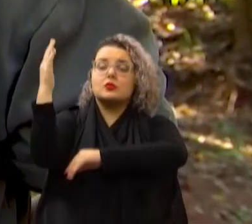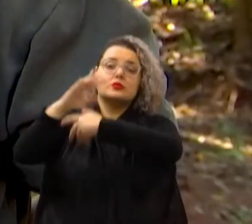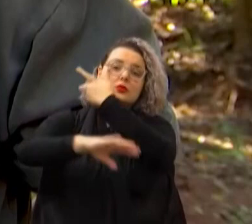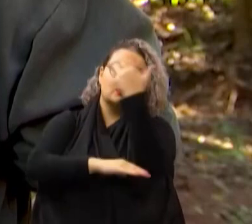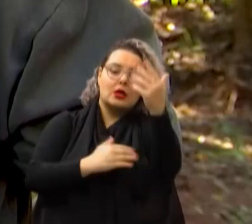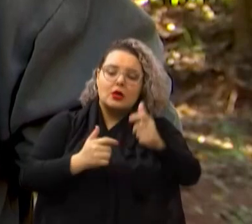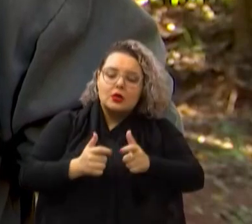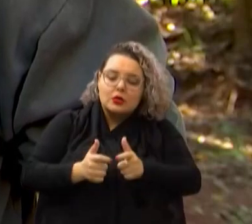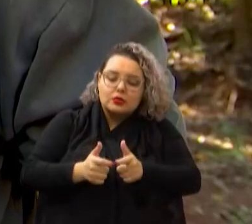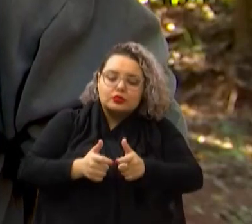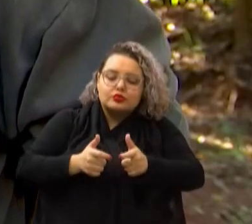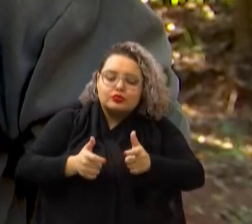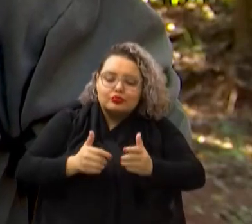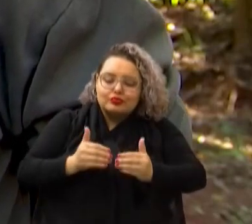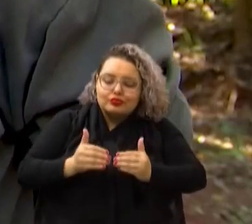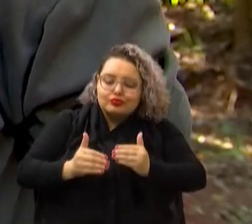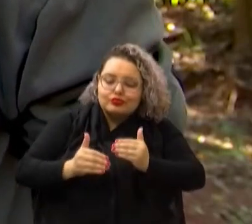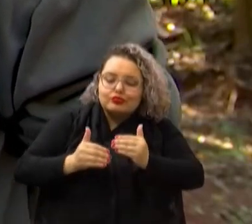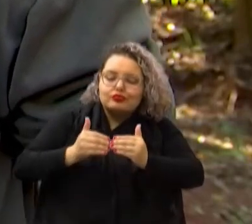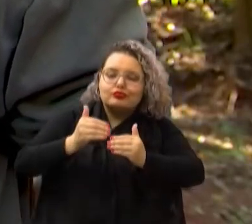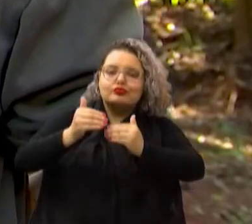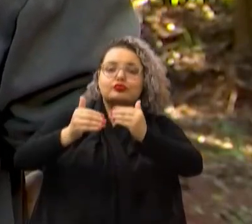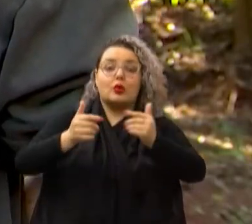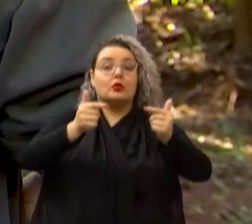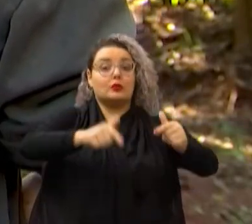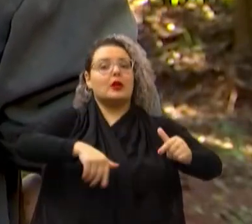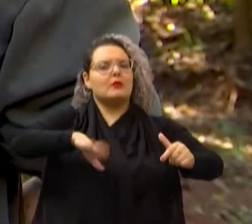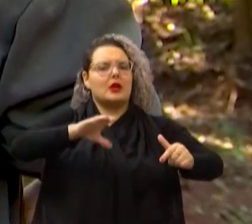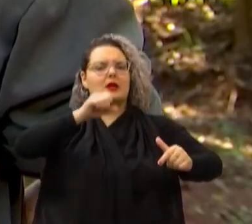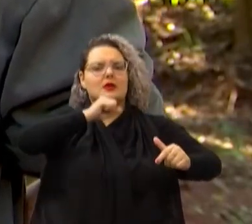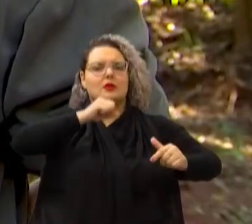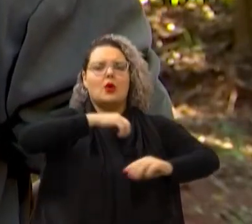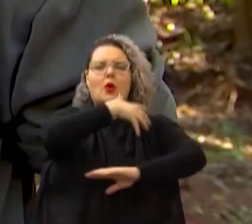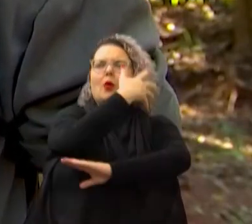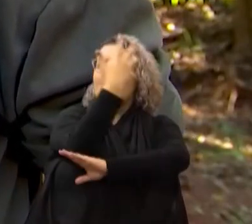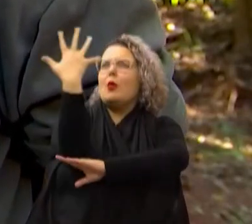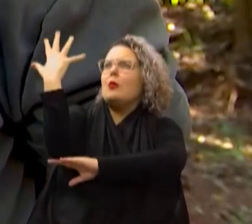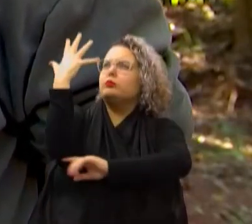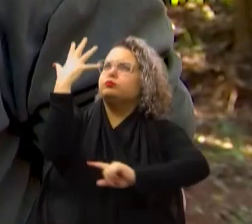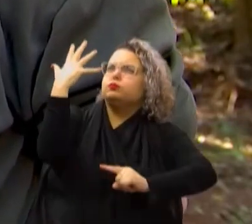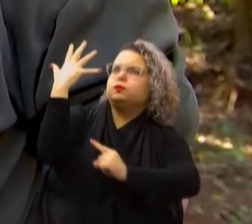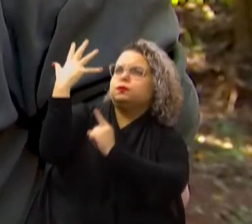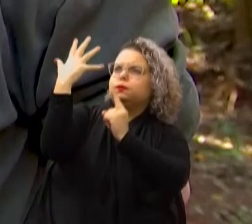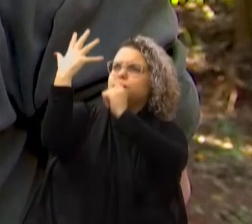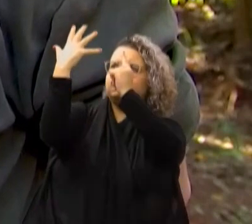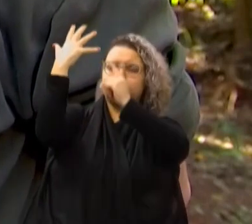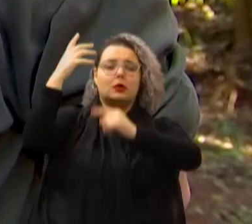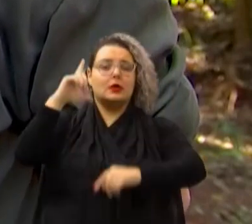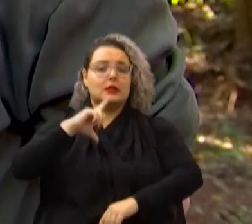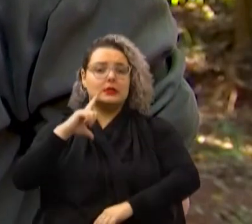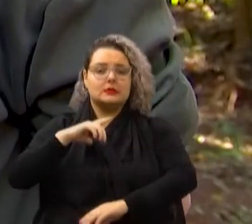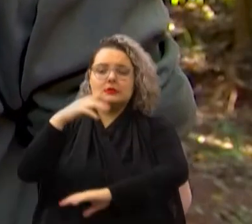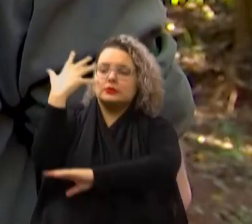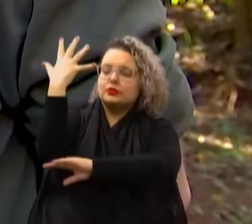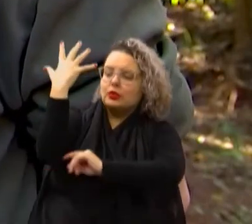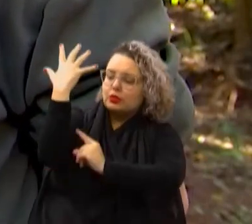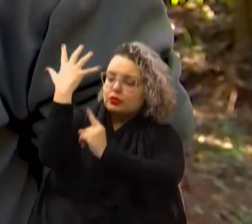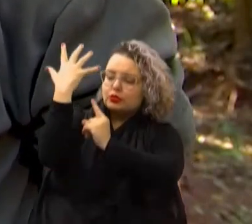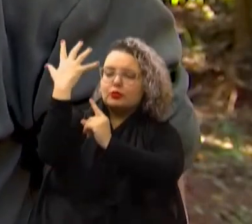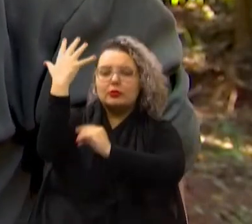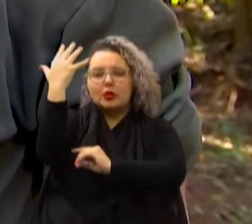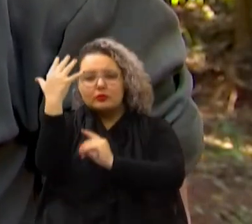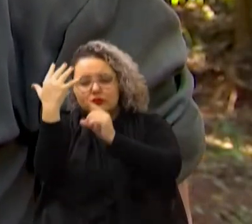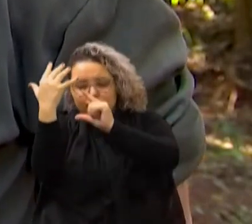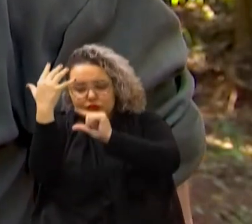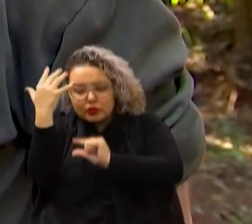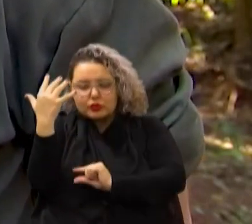a floresta ainda está se formando, né? Outras áreas mais antigas, com grandes árvores. A gente tem áreas mais altas, áreas